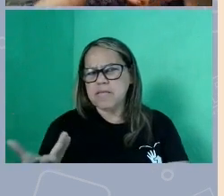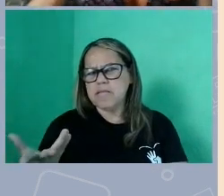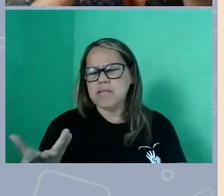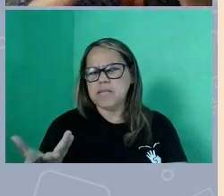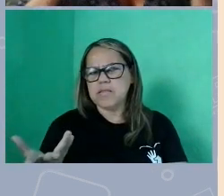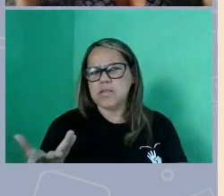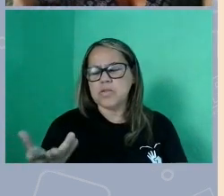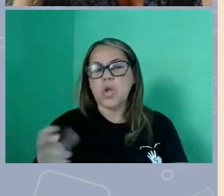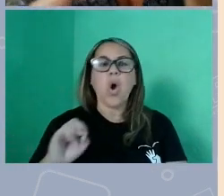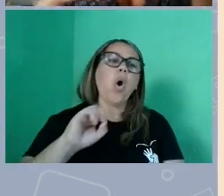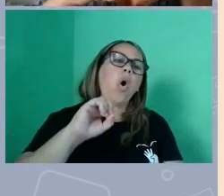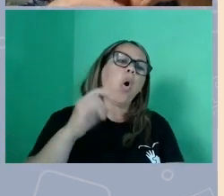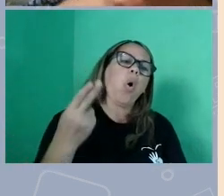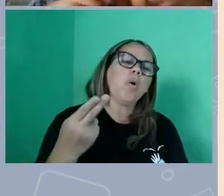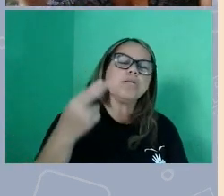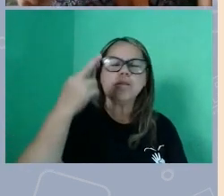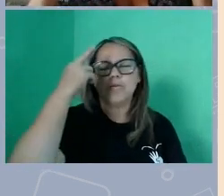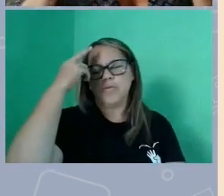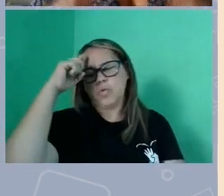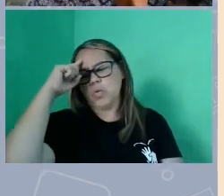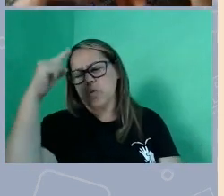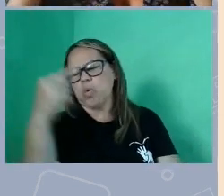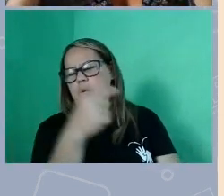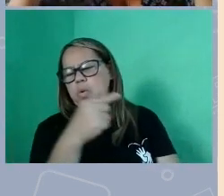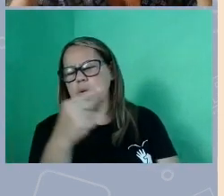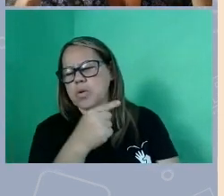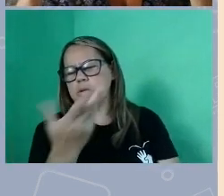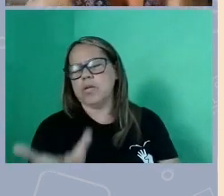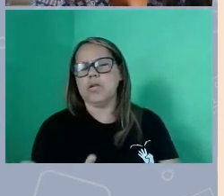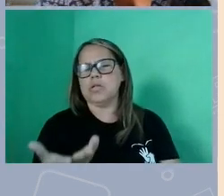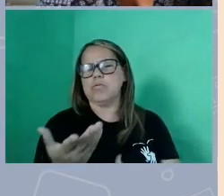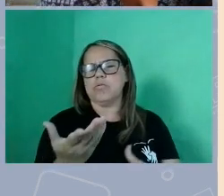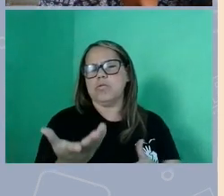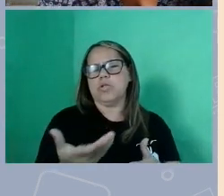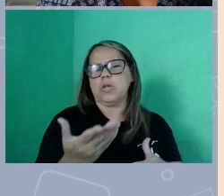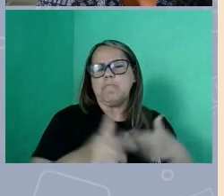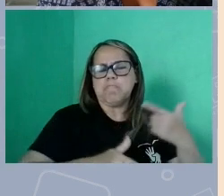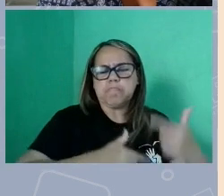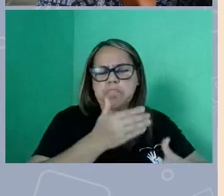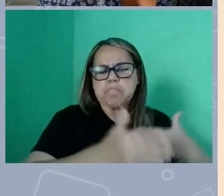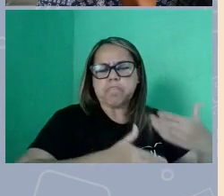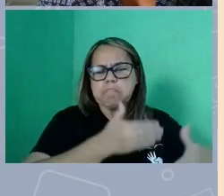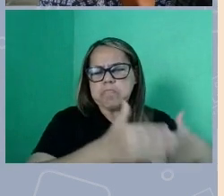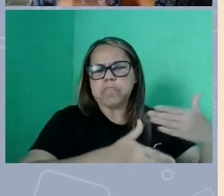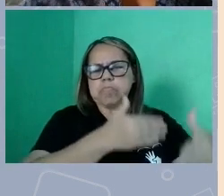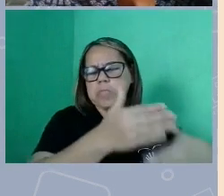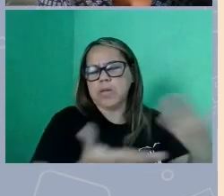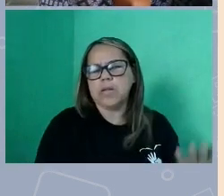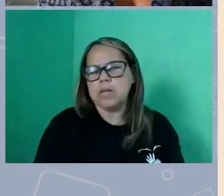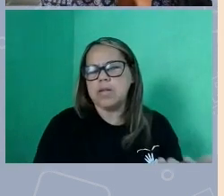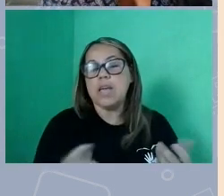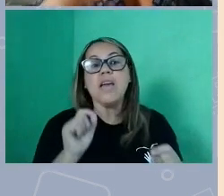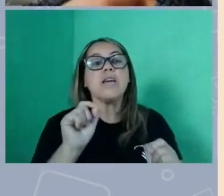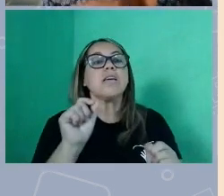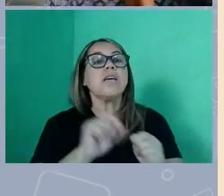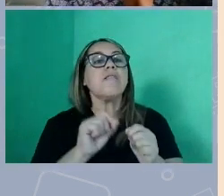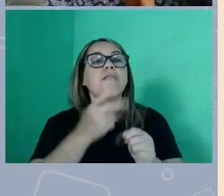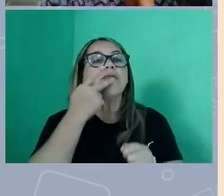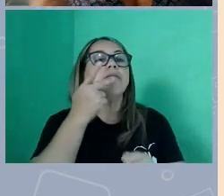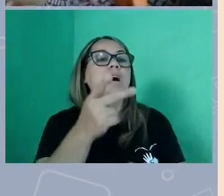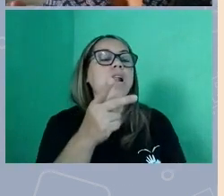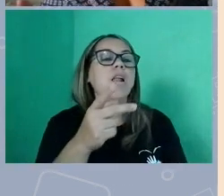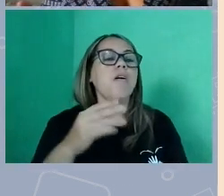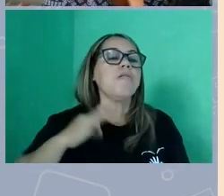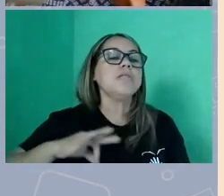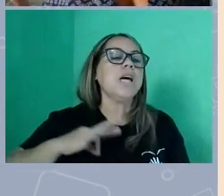são os donos do poder os possuidores das etapas do processo produtivo quem dito o valor do salário é o trabalhador